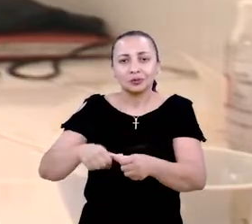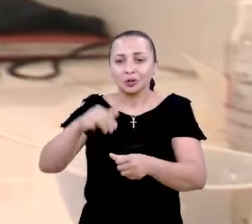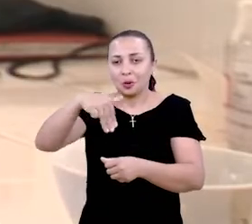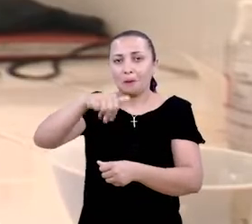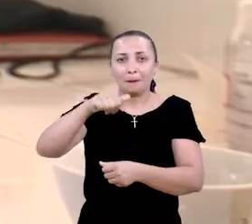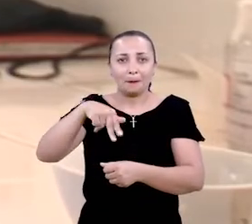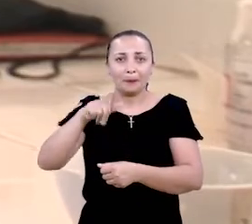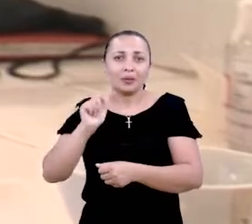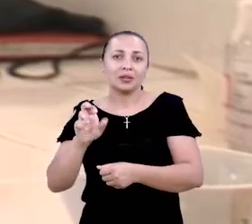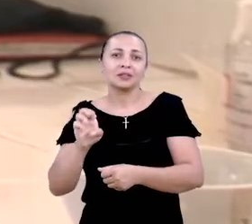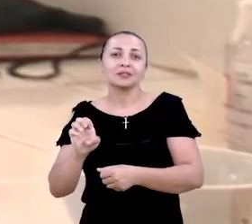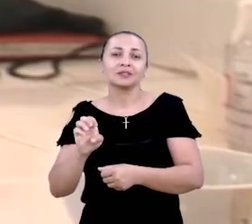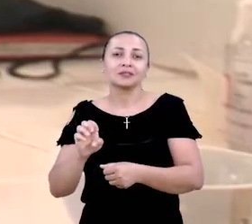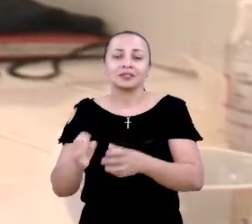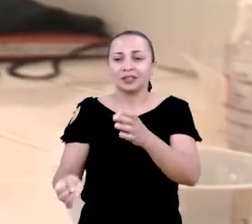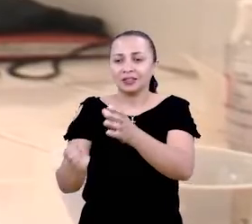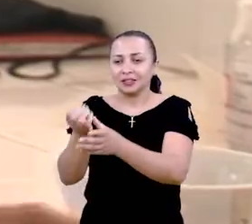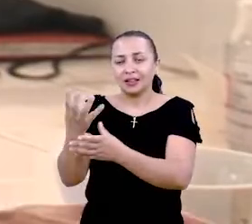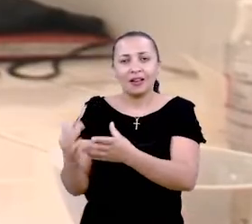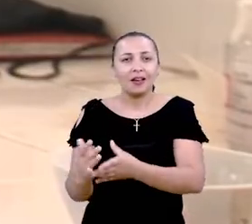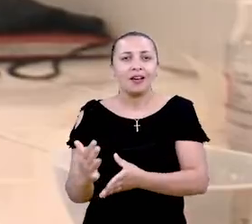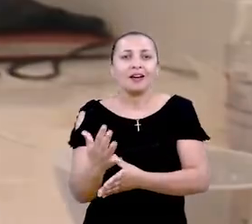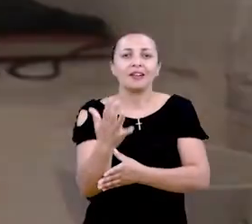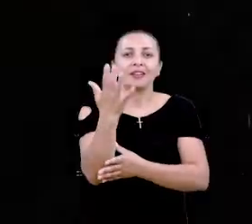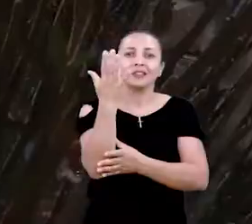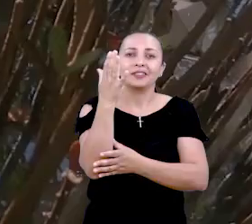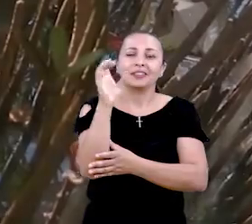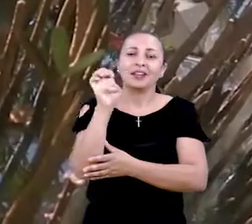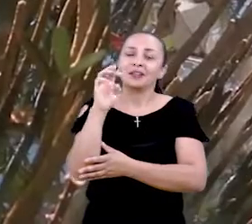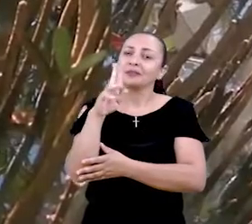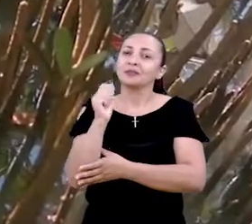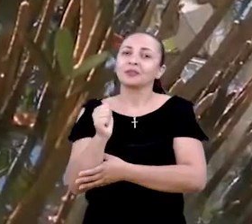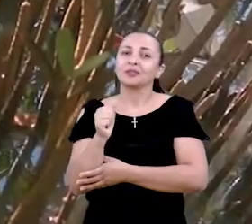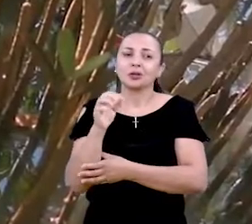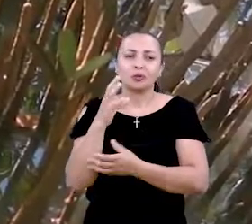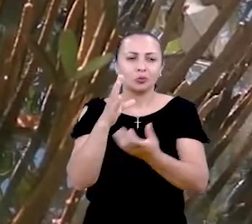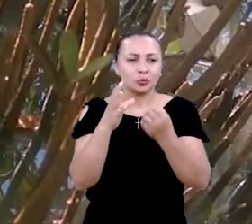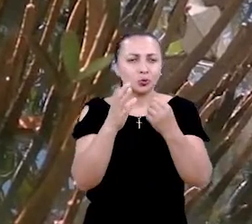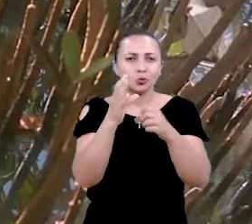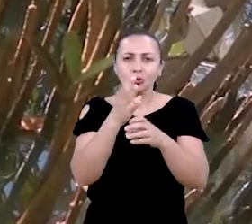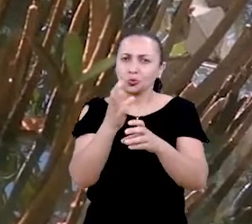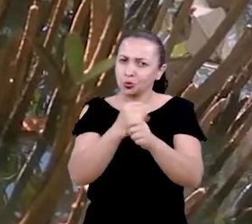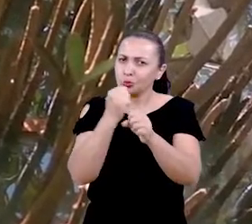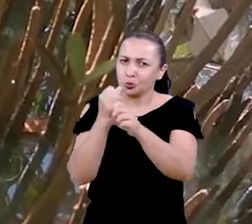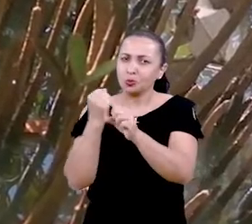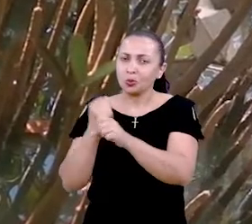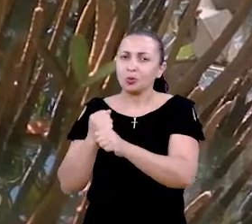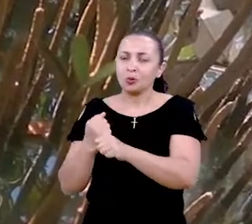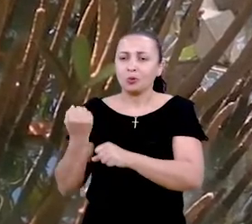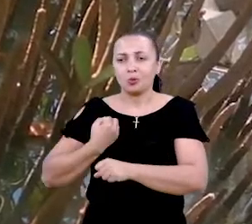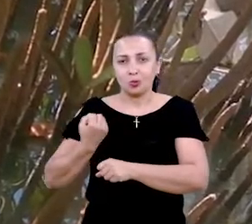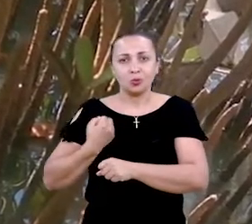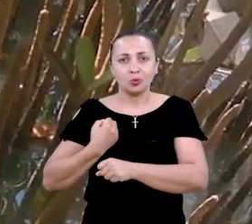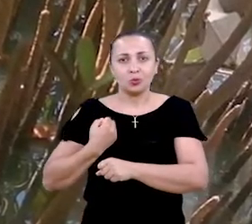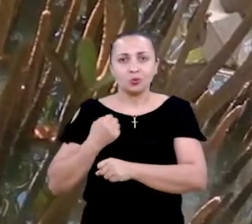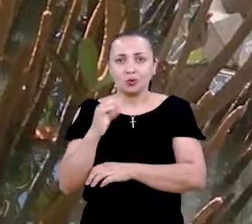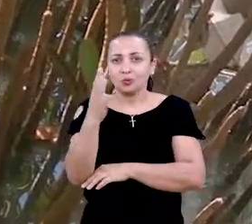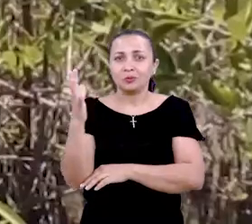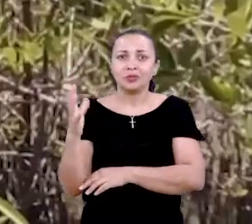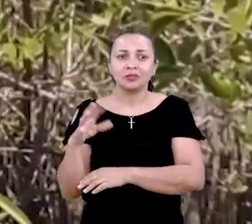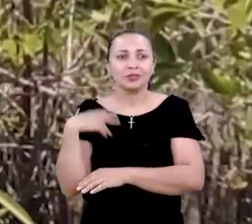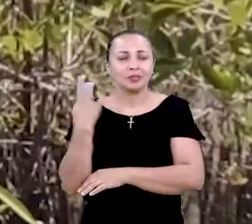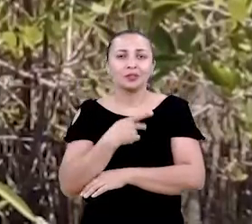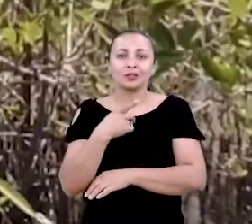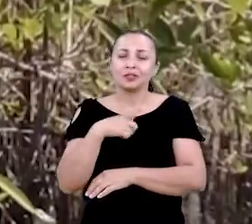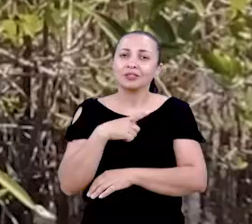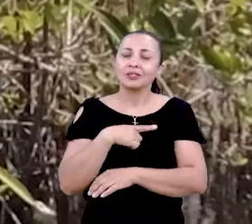ali e que cresça ali naquela região onde existem herbáceas. A gente contou o número de plantas que estavam se fixando, que estavam colonizando, e